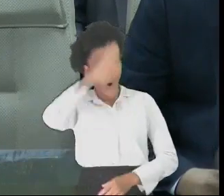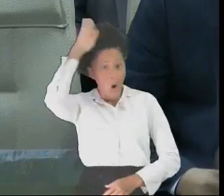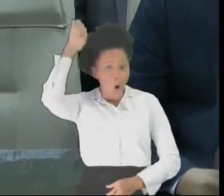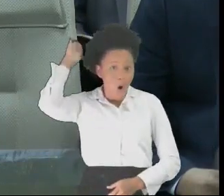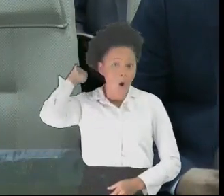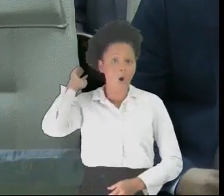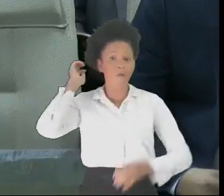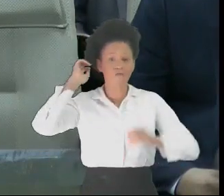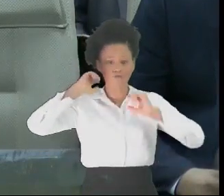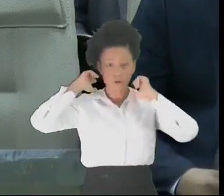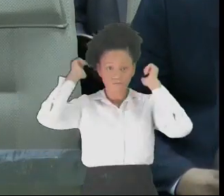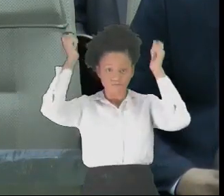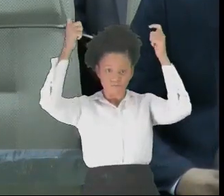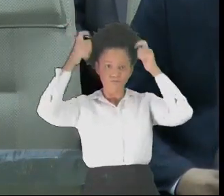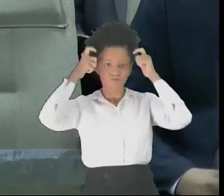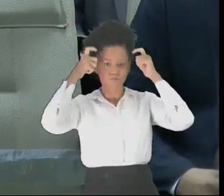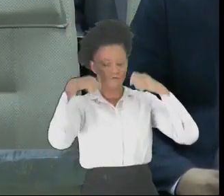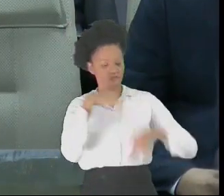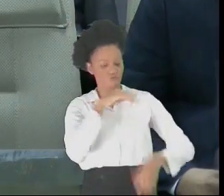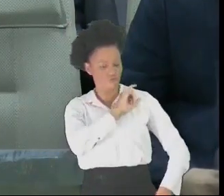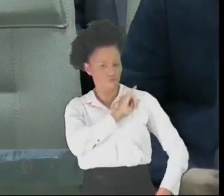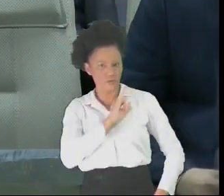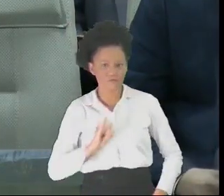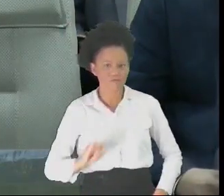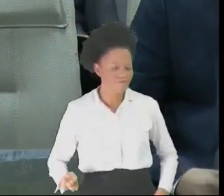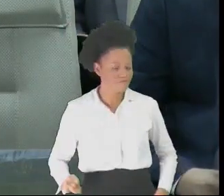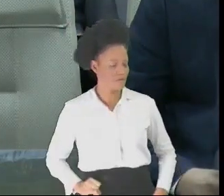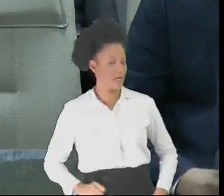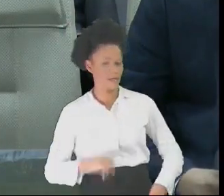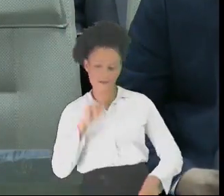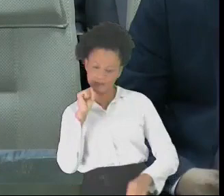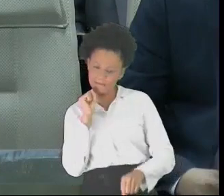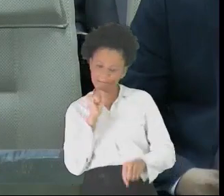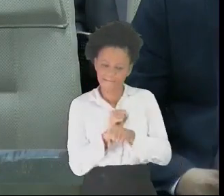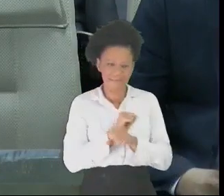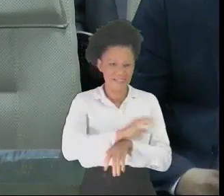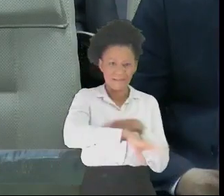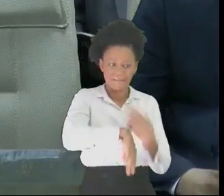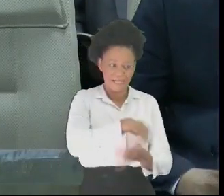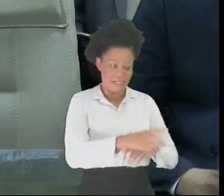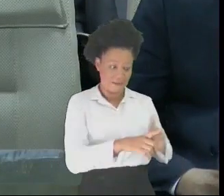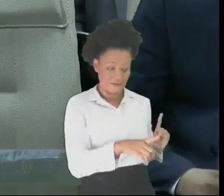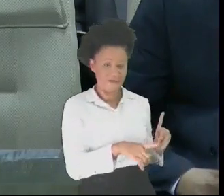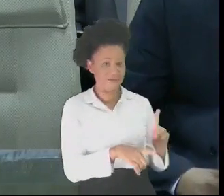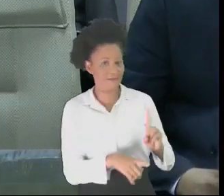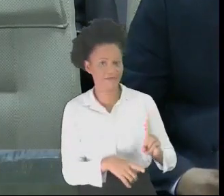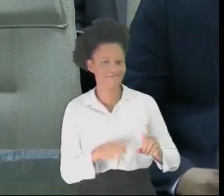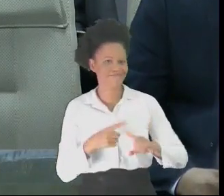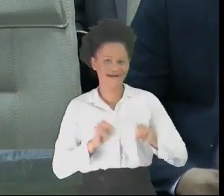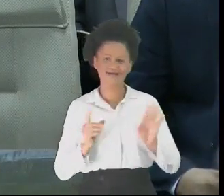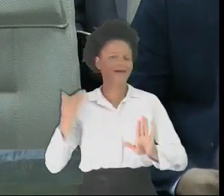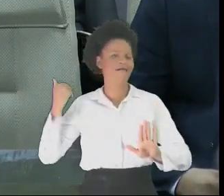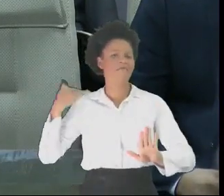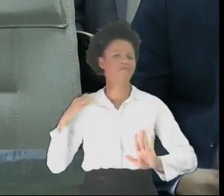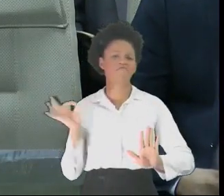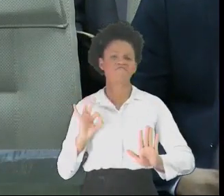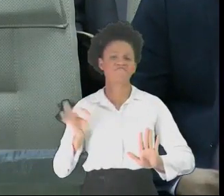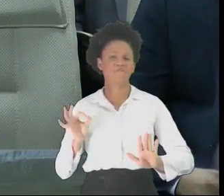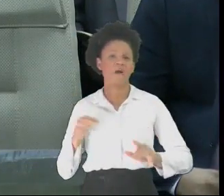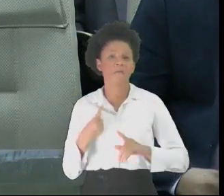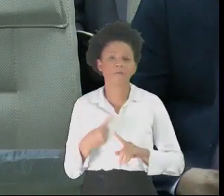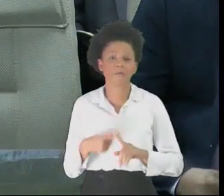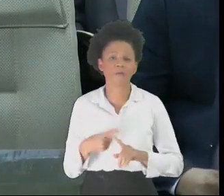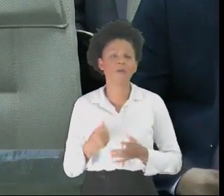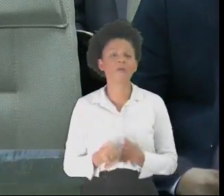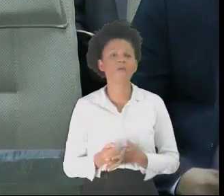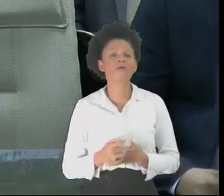o caos, impedindo a desordem, impedindo a manifestação do anticristo. Mas não era, porque o Império Romano